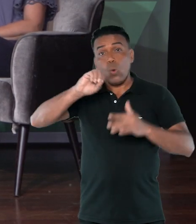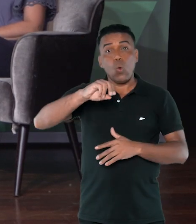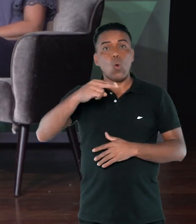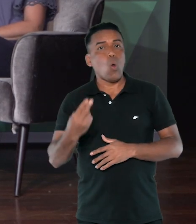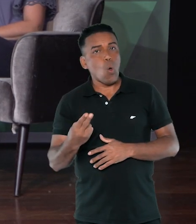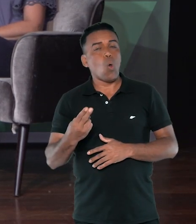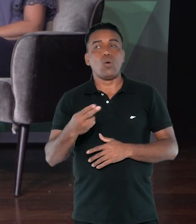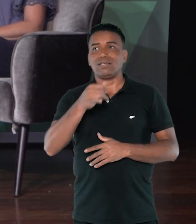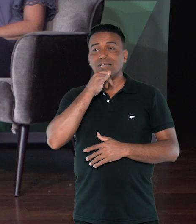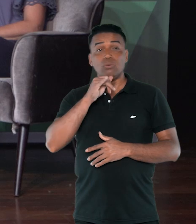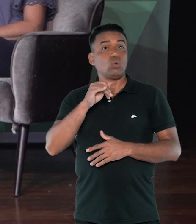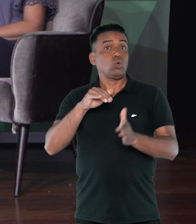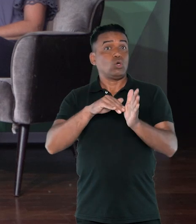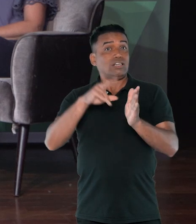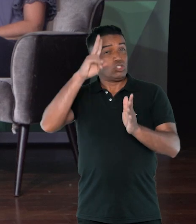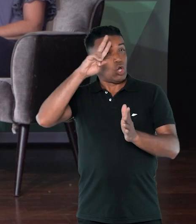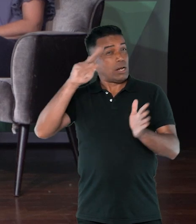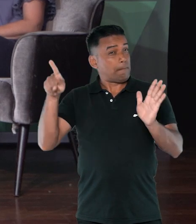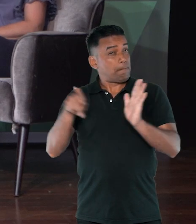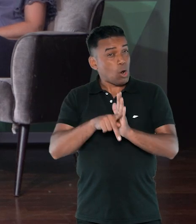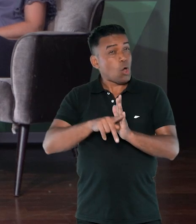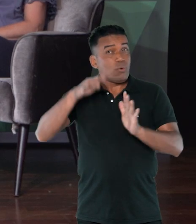Tem completamente ficção. Eu quero saber qual que